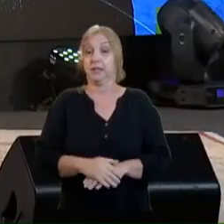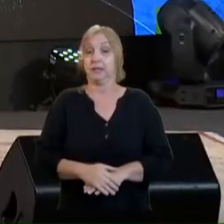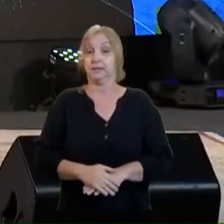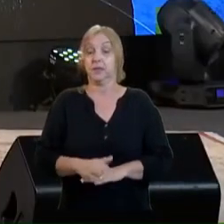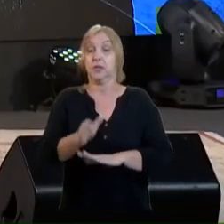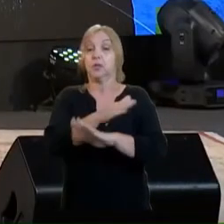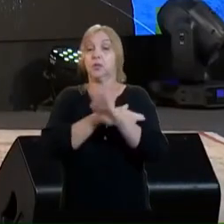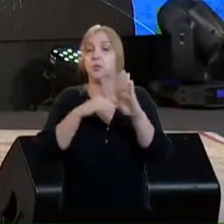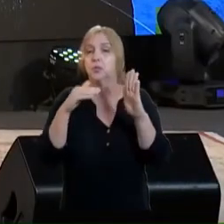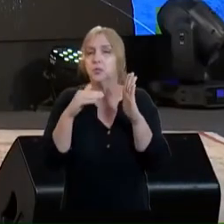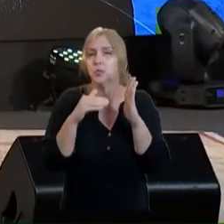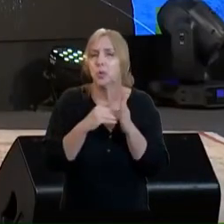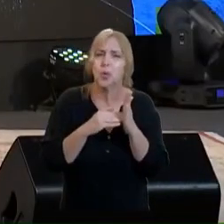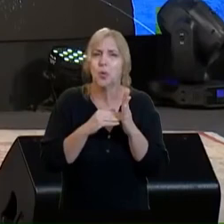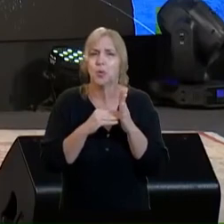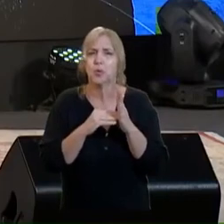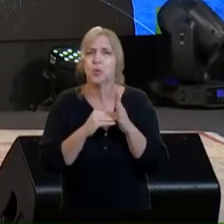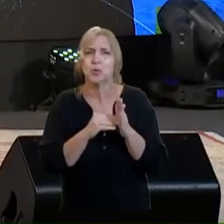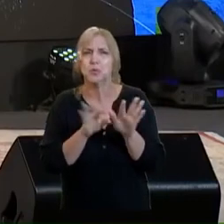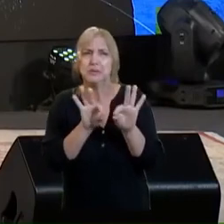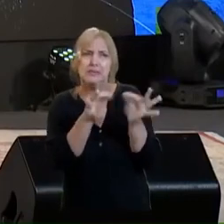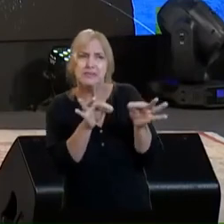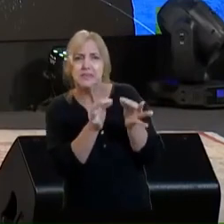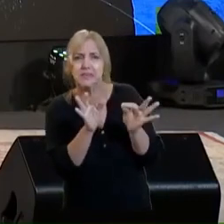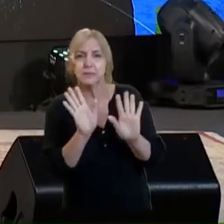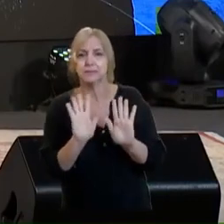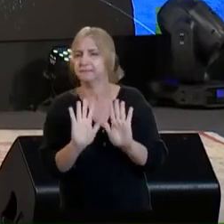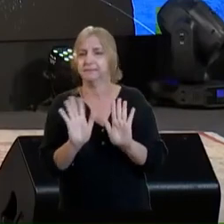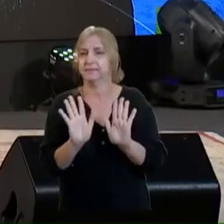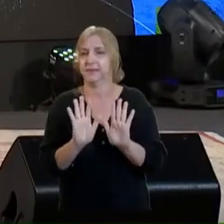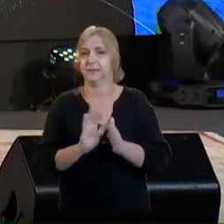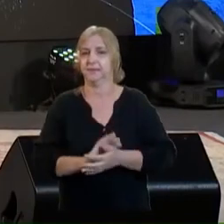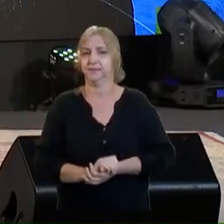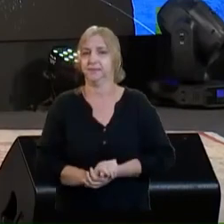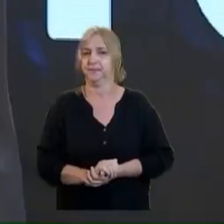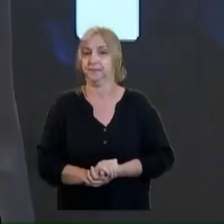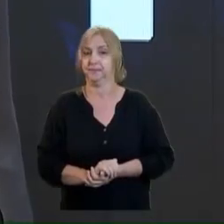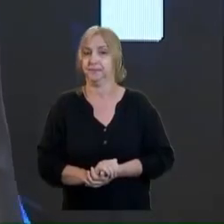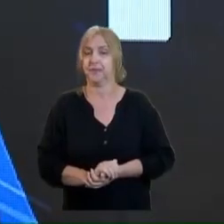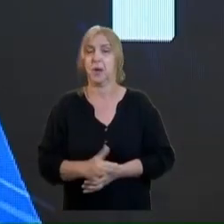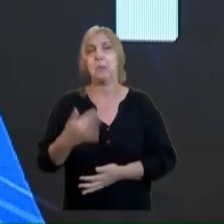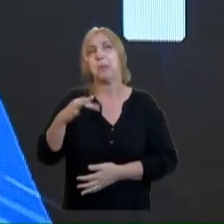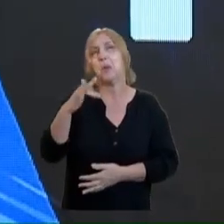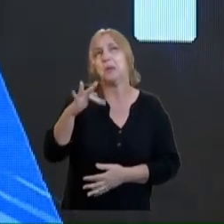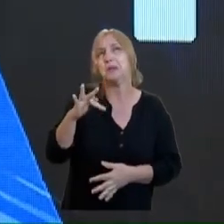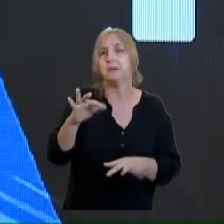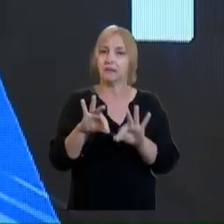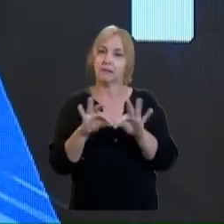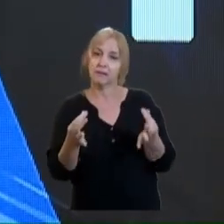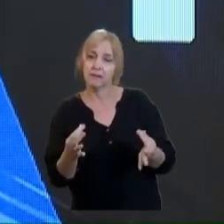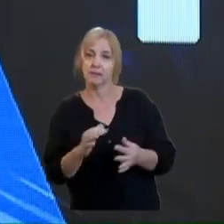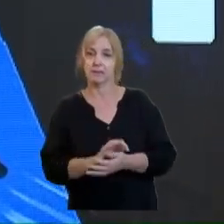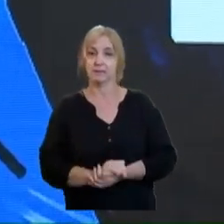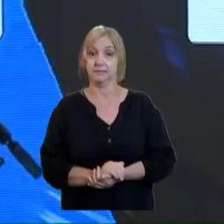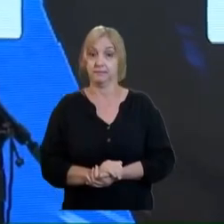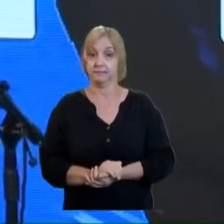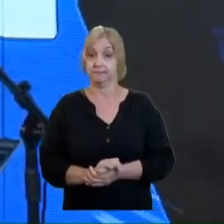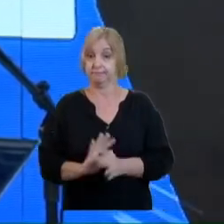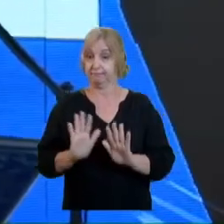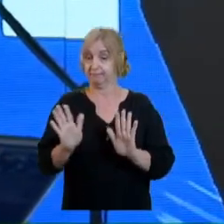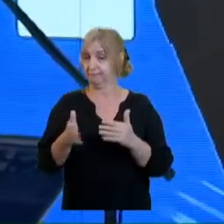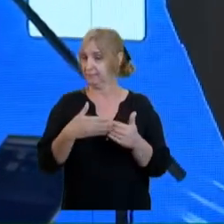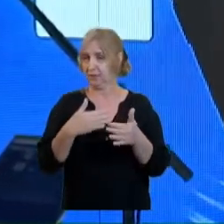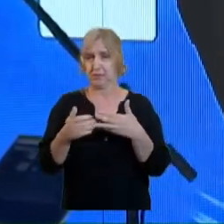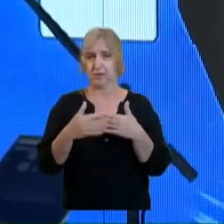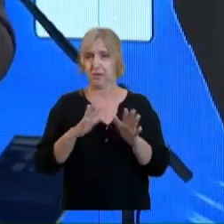esses todos pequenininhos, coisinhas à toa, uma dorzinha de nada. Não